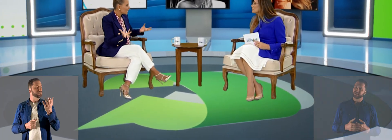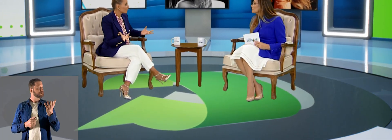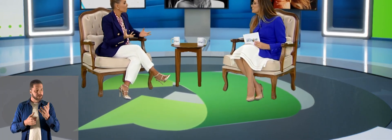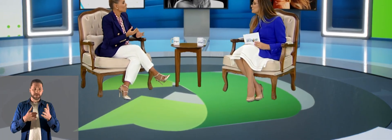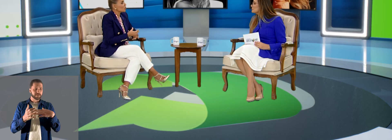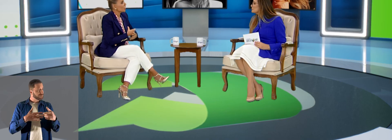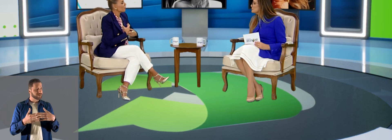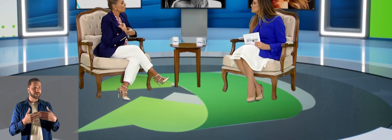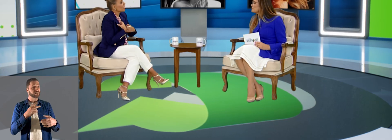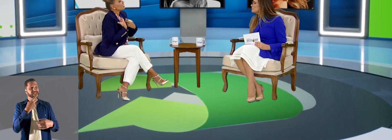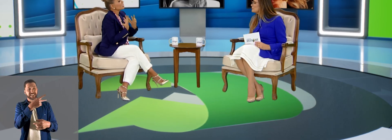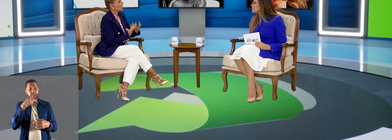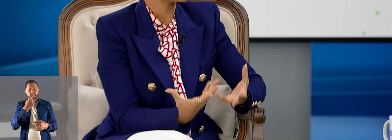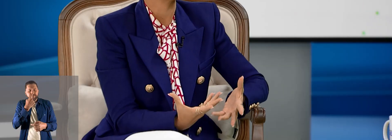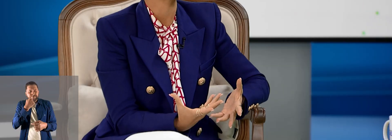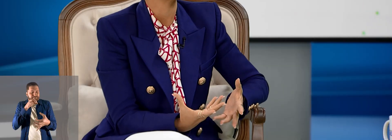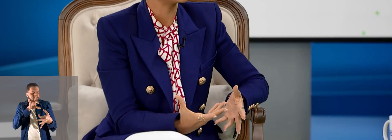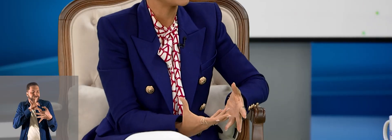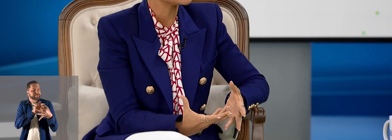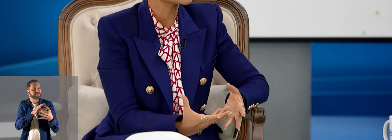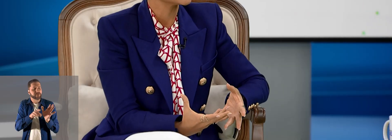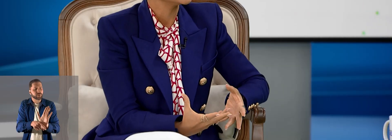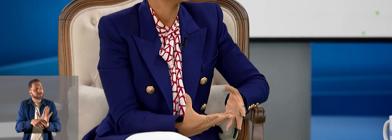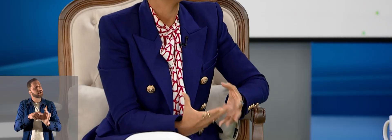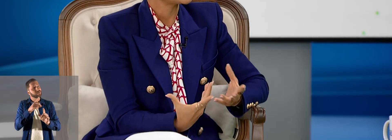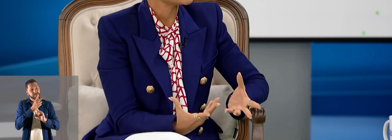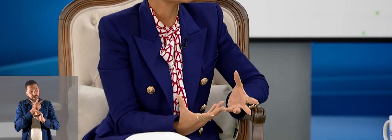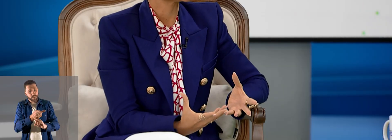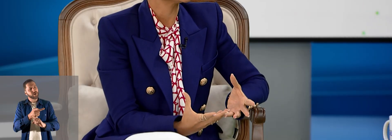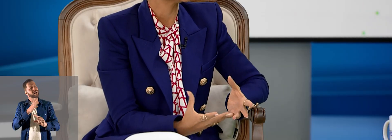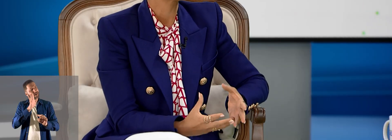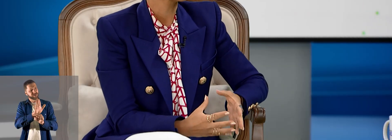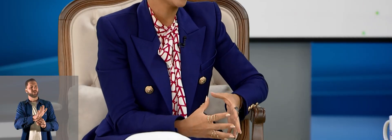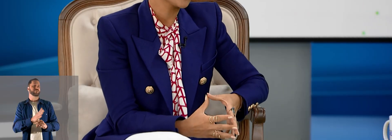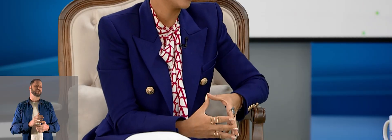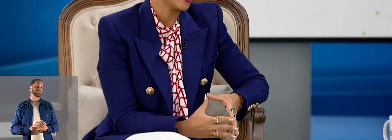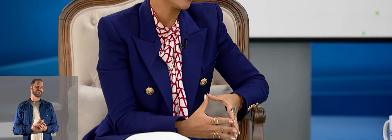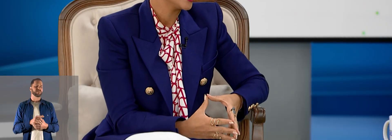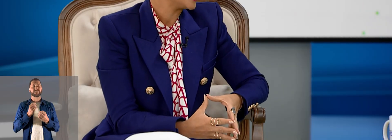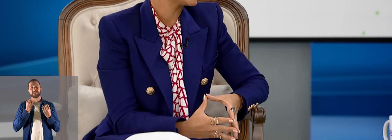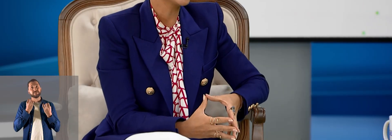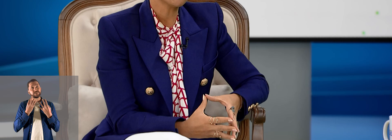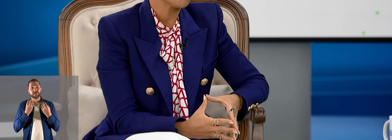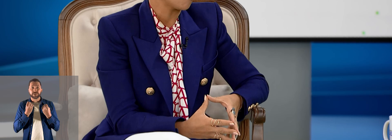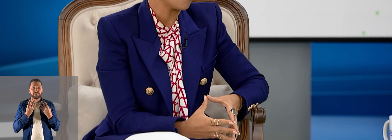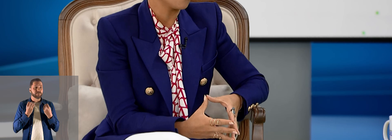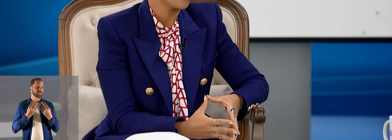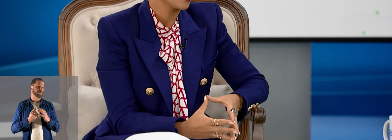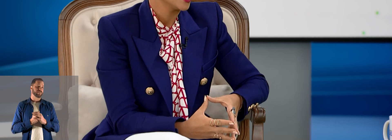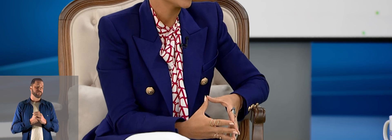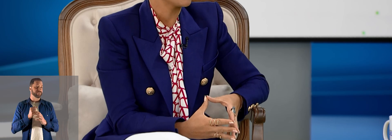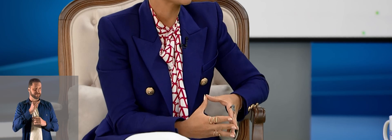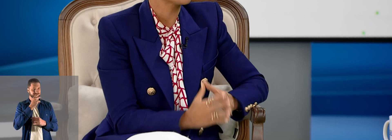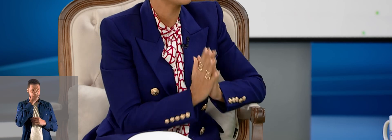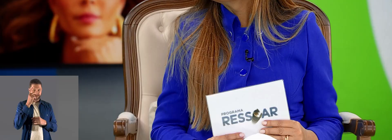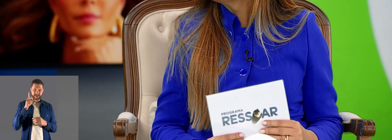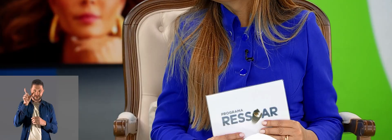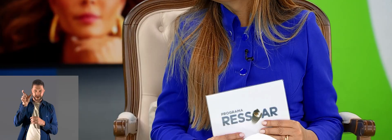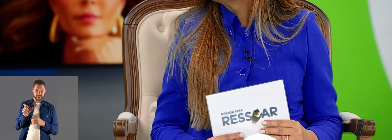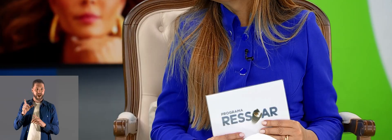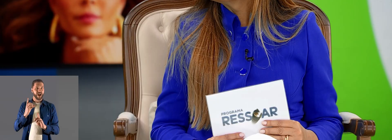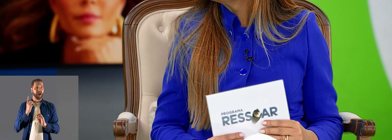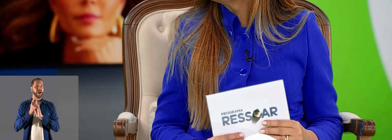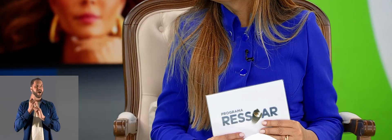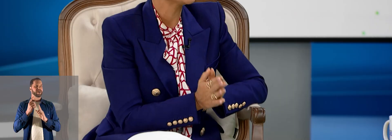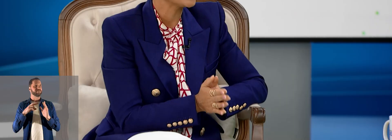é exatamente a gente tem que ver o que que se identifica mais e aí sim ajudar é tão bom se a pessoa eu falo